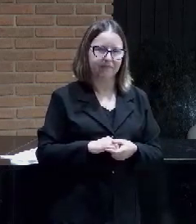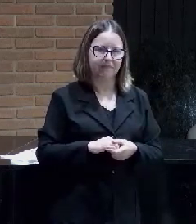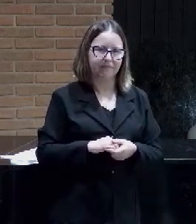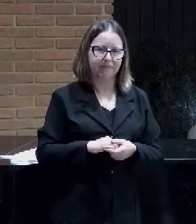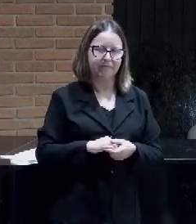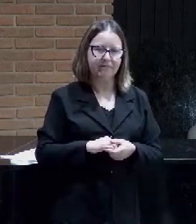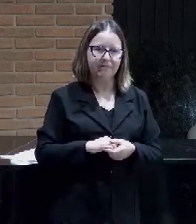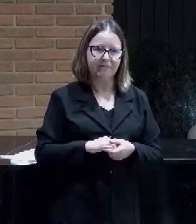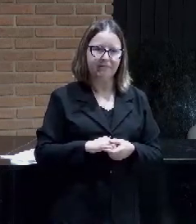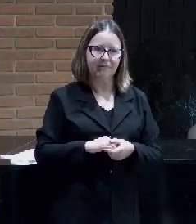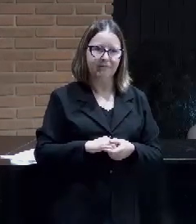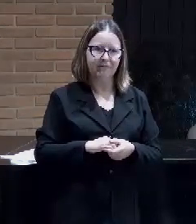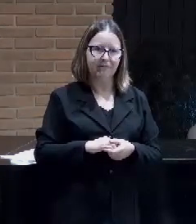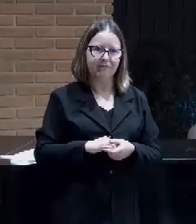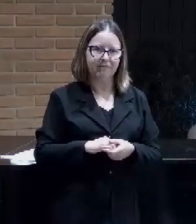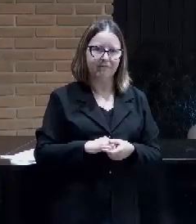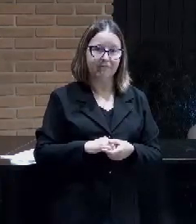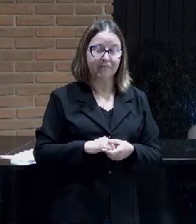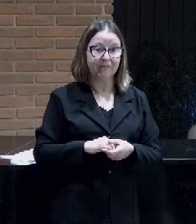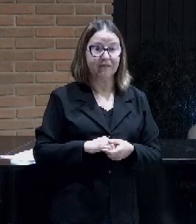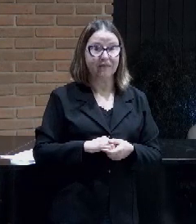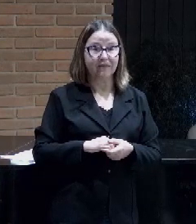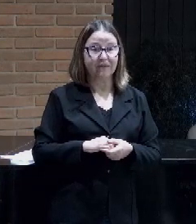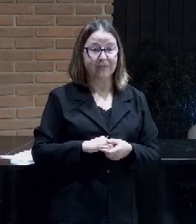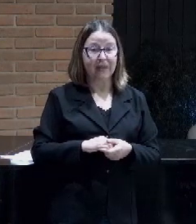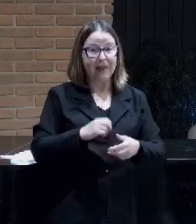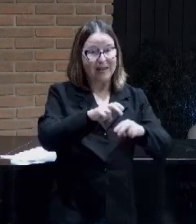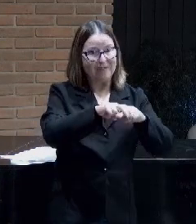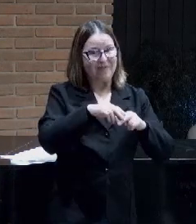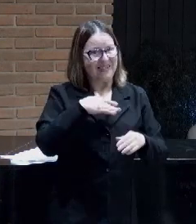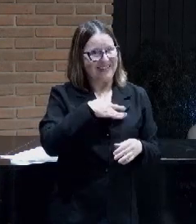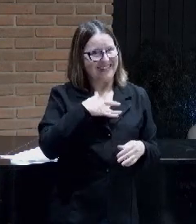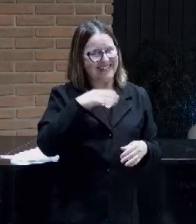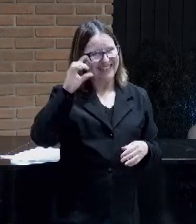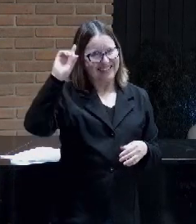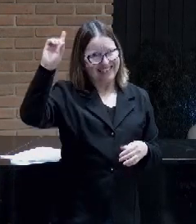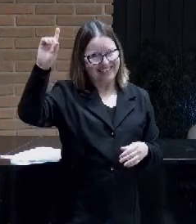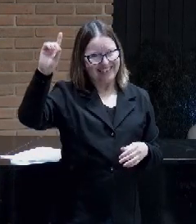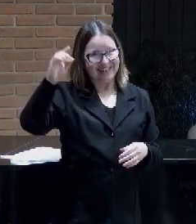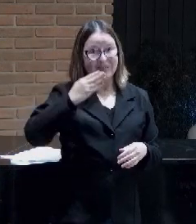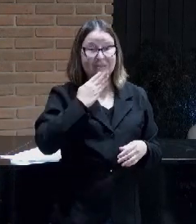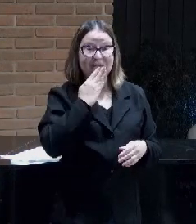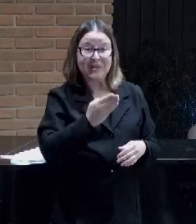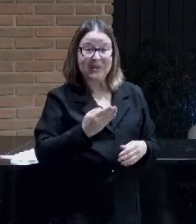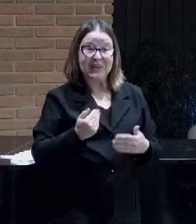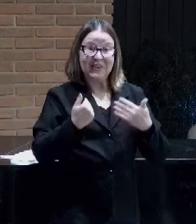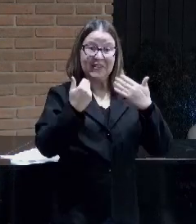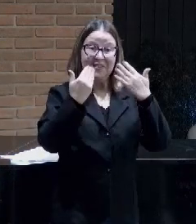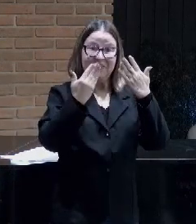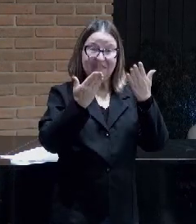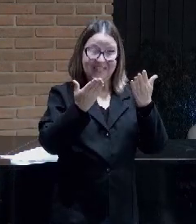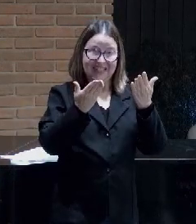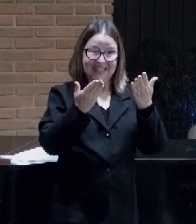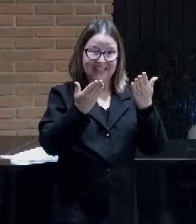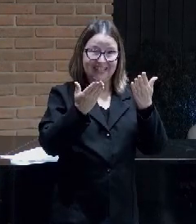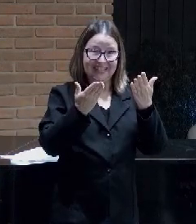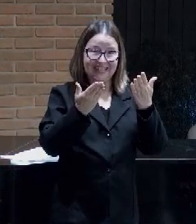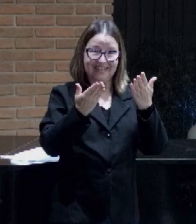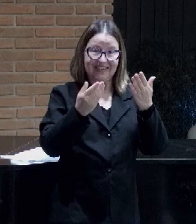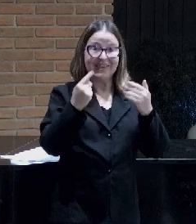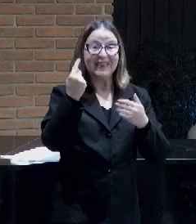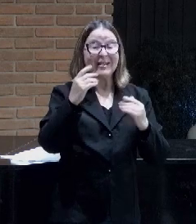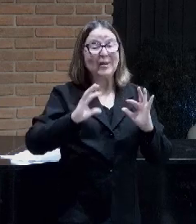Diz assim: portanto, irmãos, pelas misericórdias de Deus, peço que ofereçam o seu corpo como sacrifício